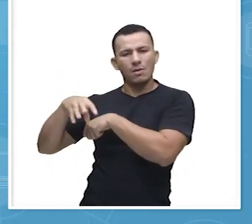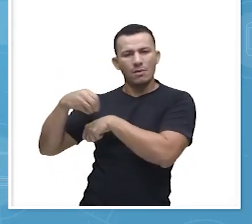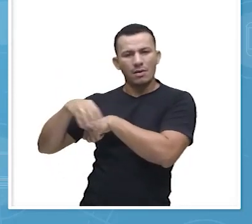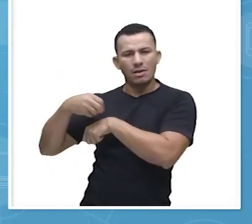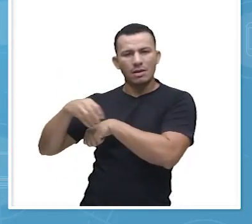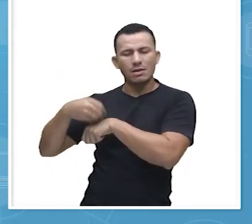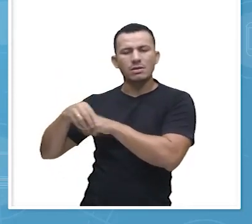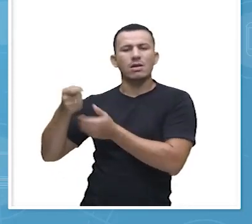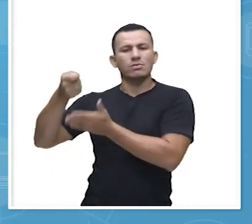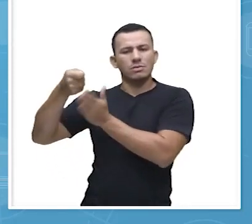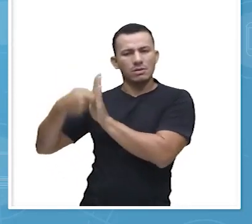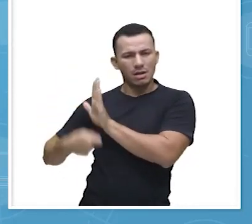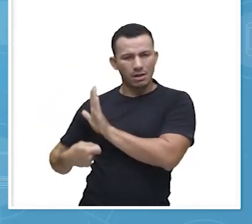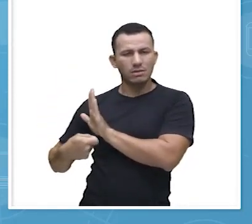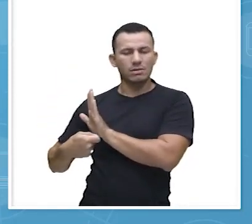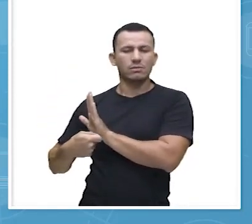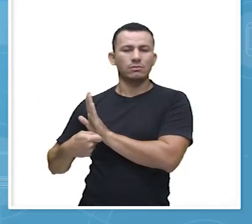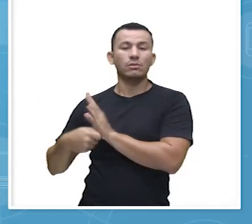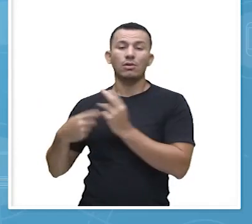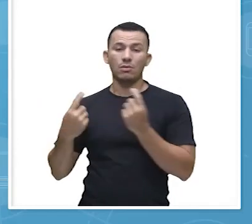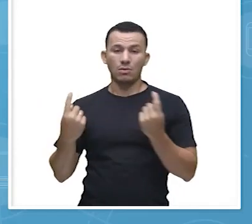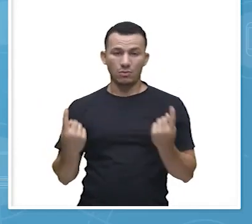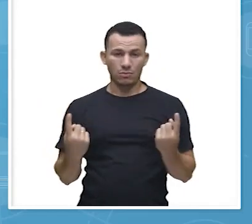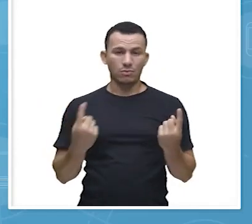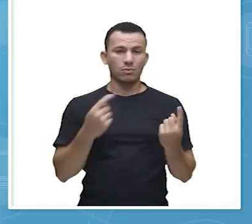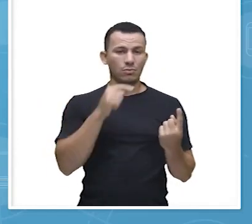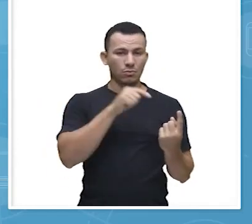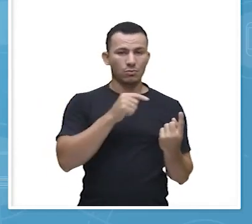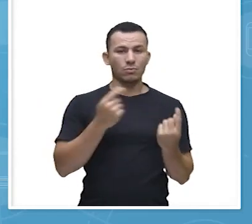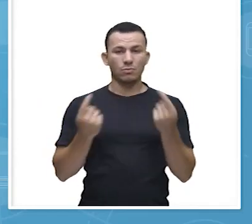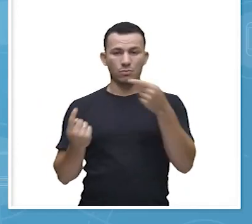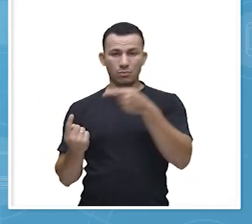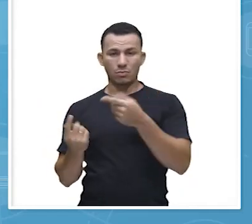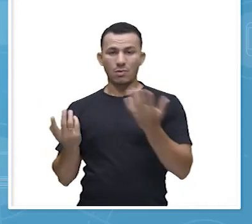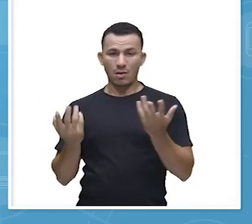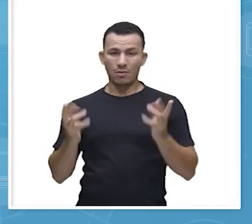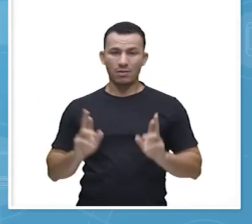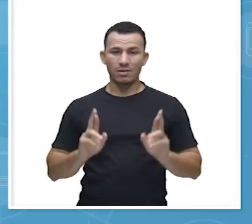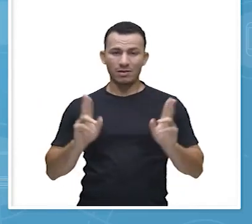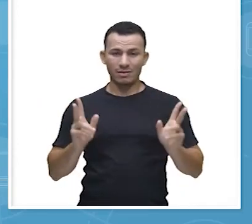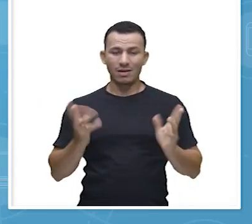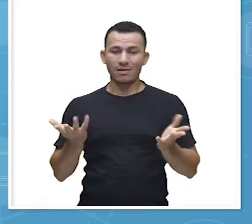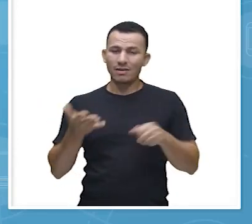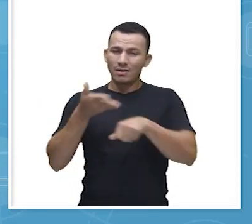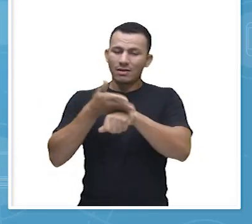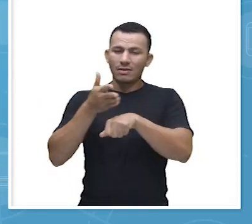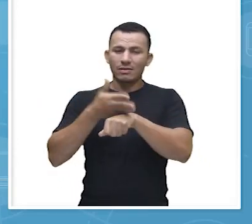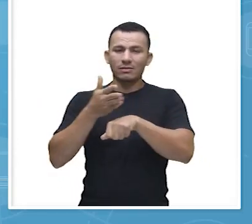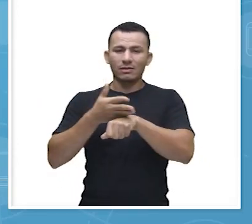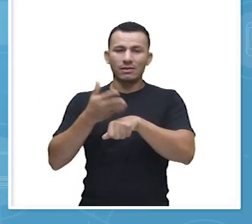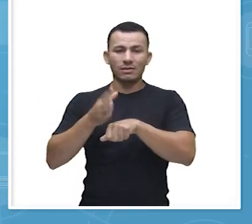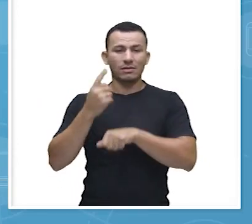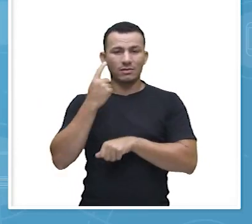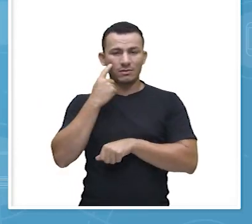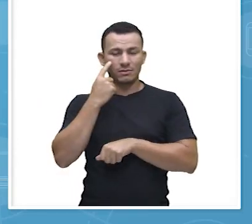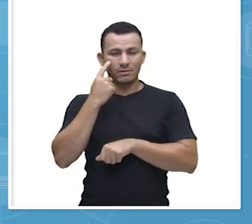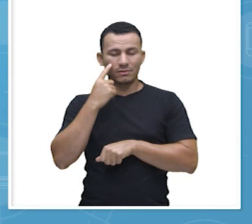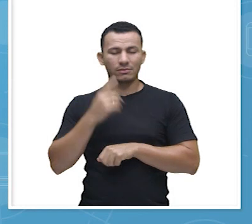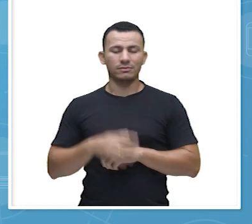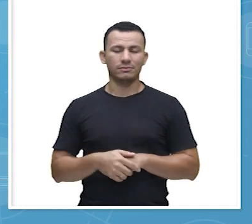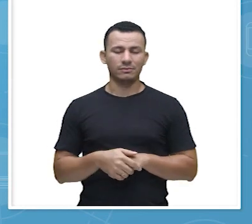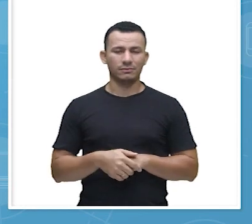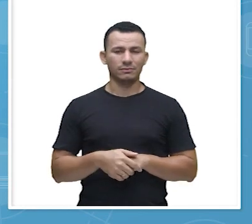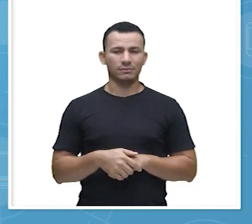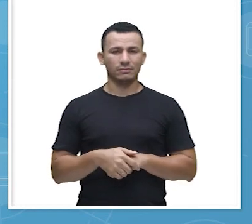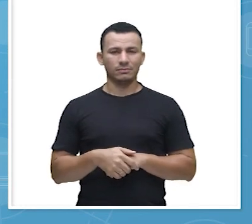quais nós trabalhamos e que agora estamos exercitando. Então, a primeira questão trazia para nós já essas ideias aí.